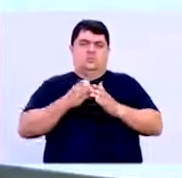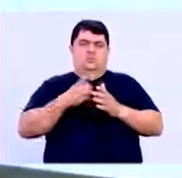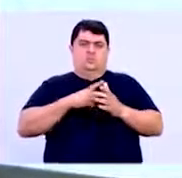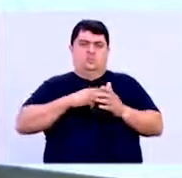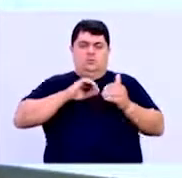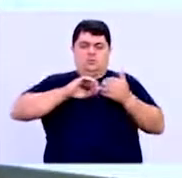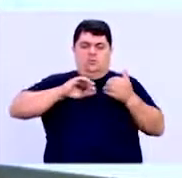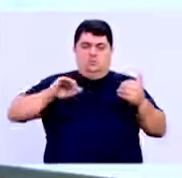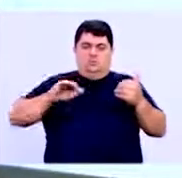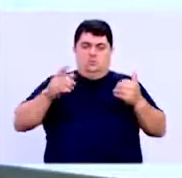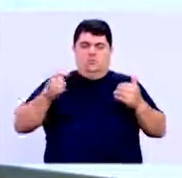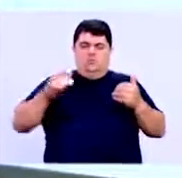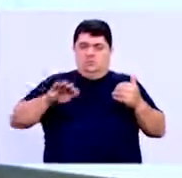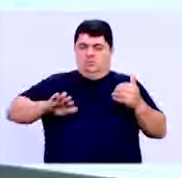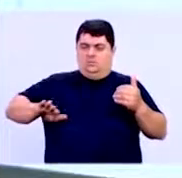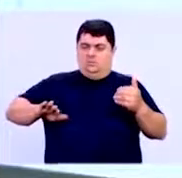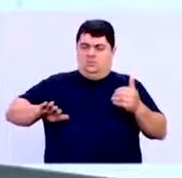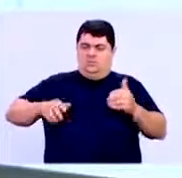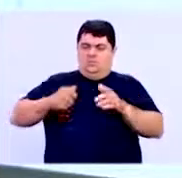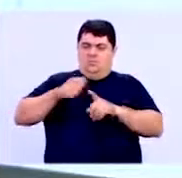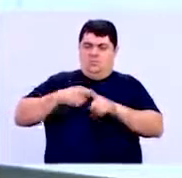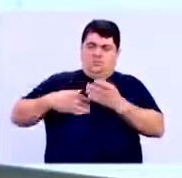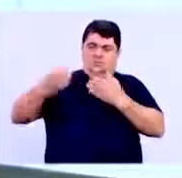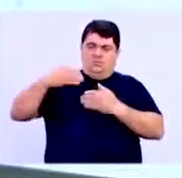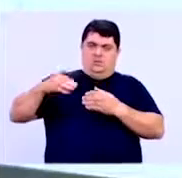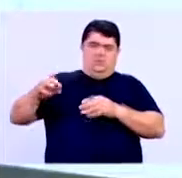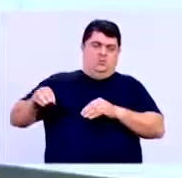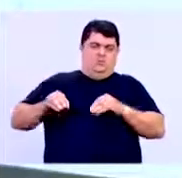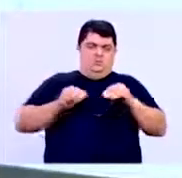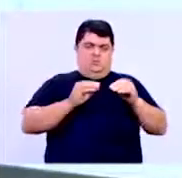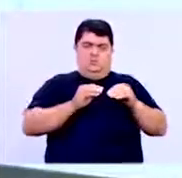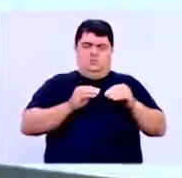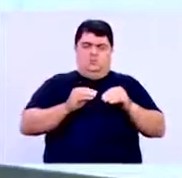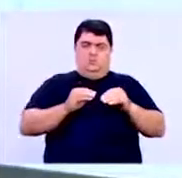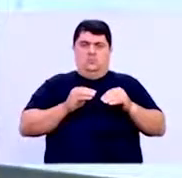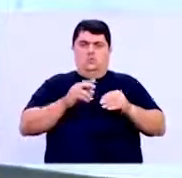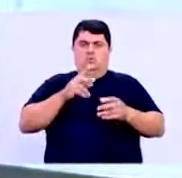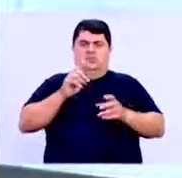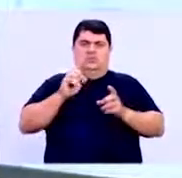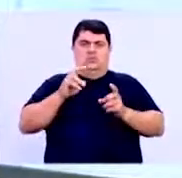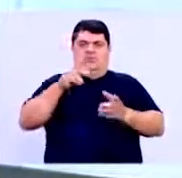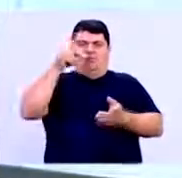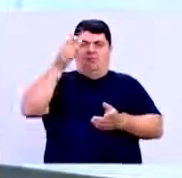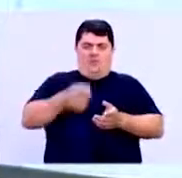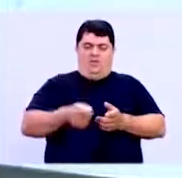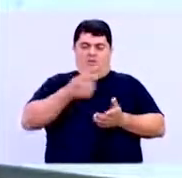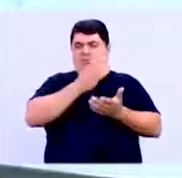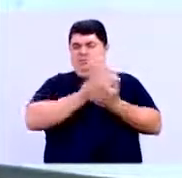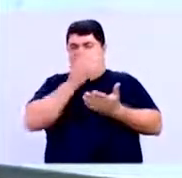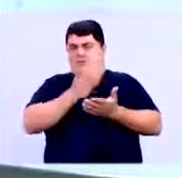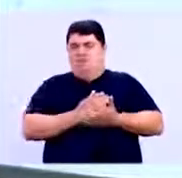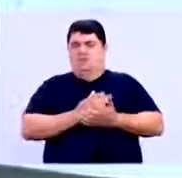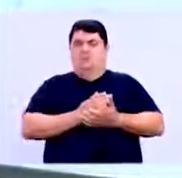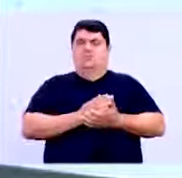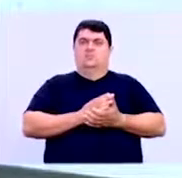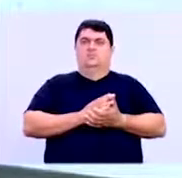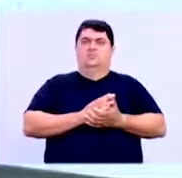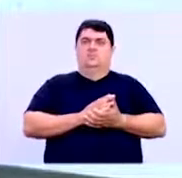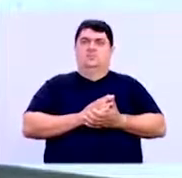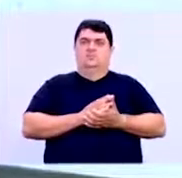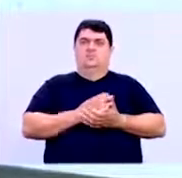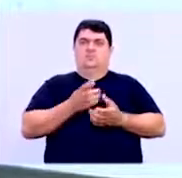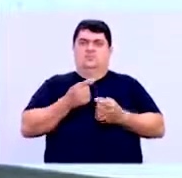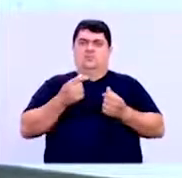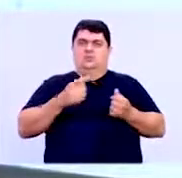gavetinha só que é a sobra do mês passado, que virou atual, somente o que é conta à vista, somente o que é conta a prazo, né? Esse dinheiro, ele fica